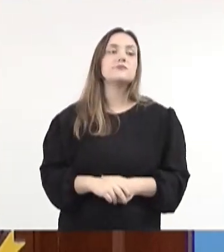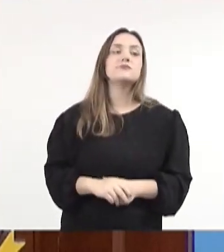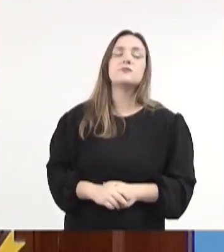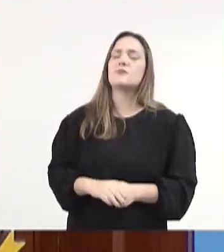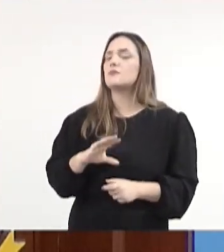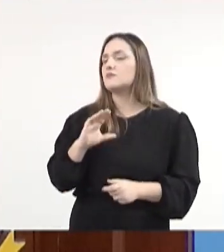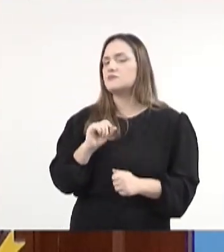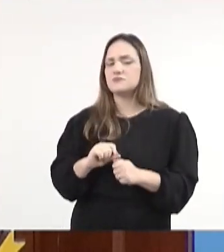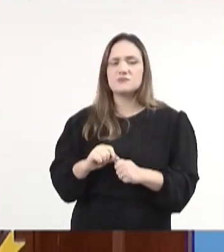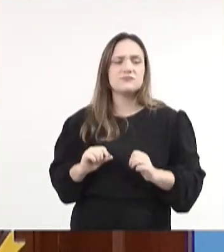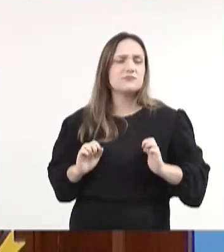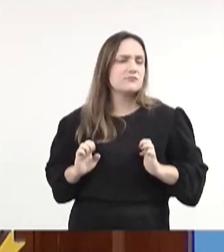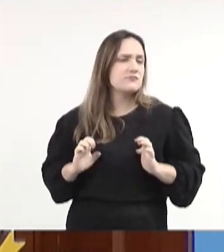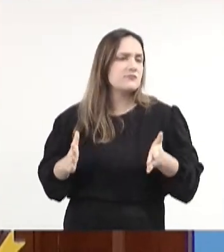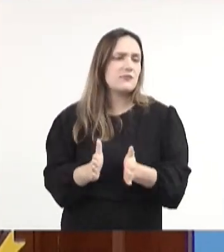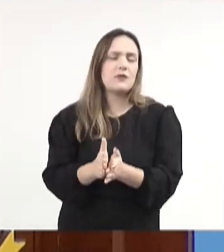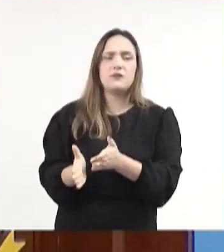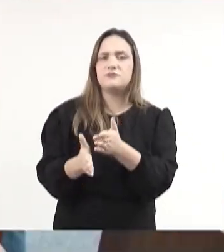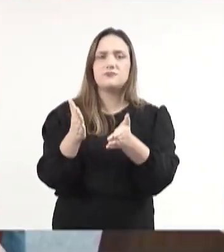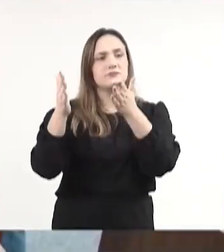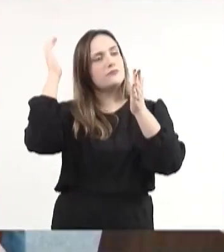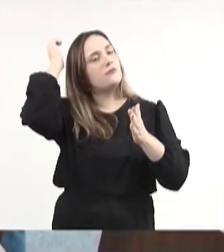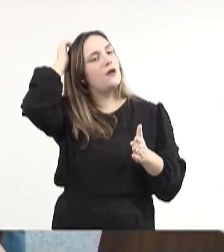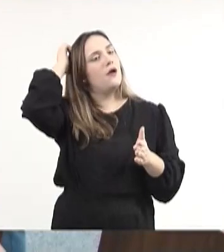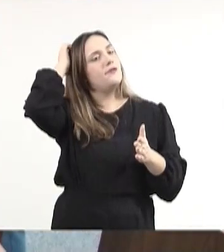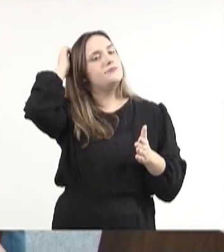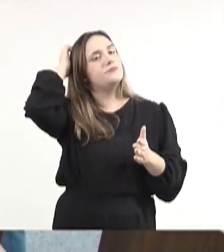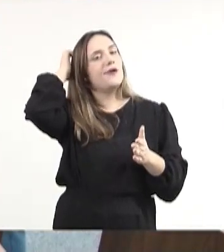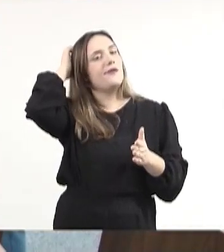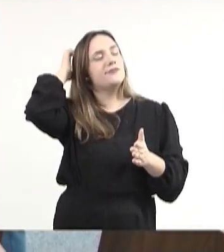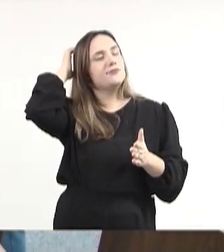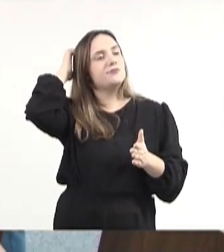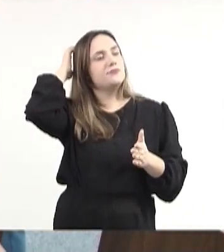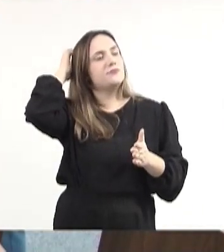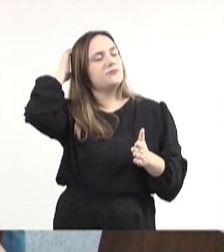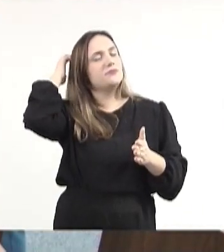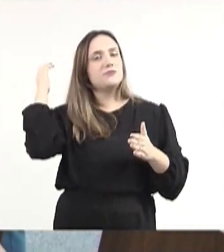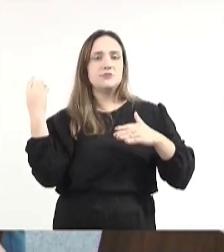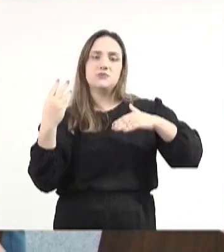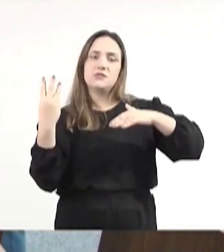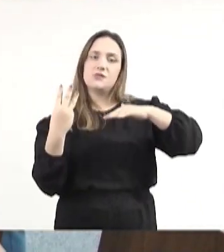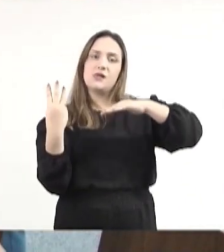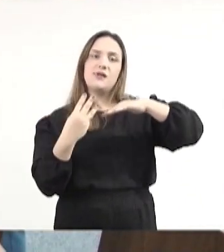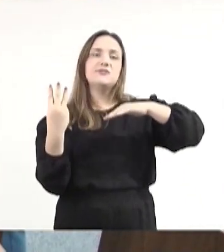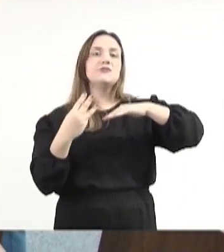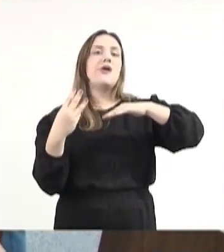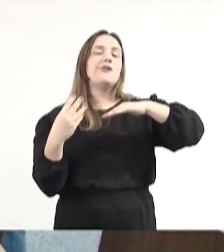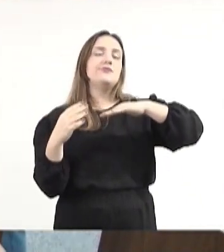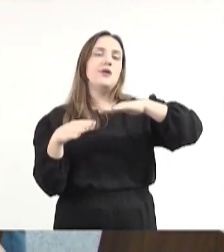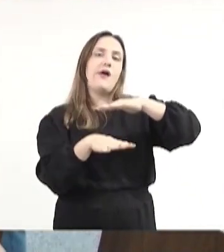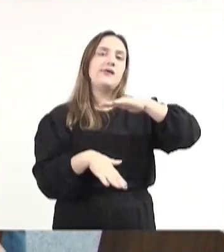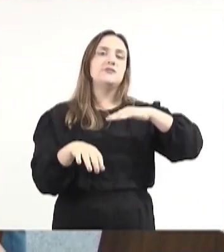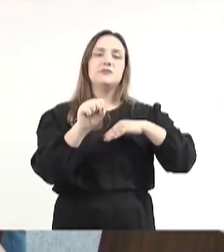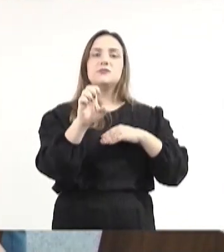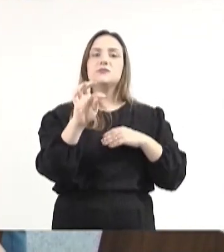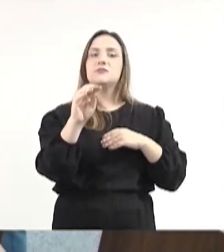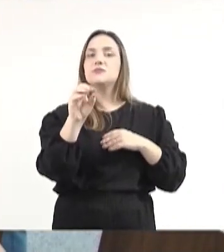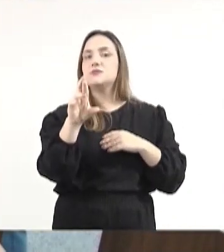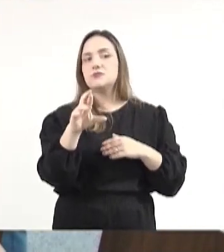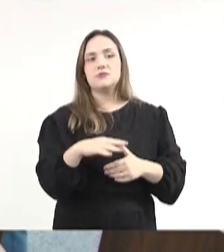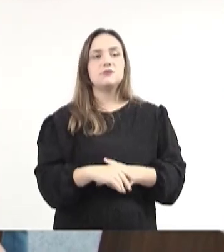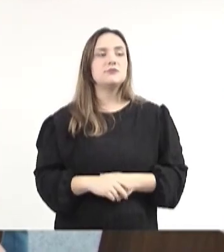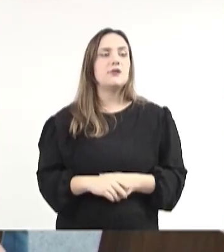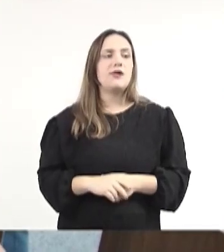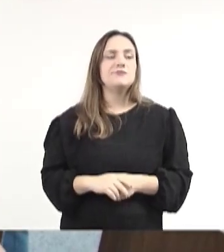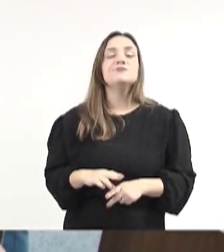aqui um evento maravilhoso com a representatividade do terceiro setor de todo o Estado. E aí, quando eu vejo lá